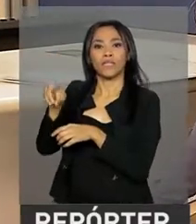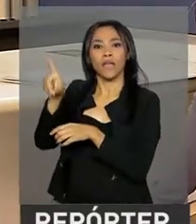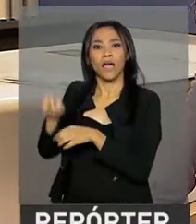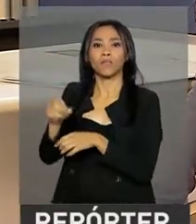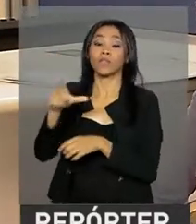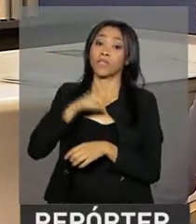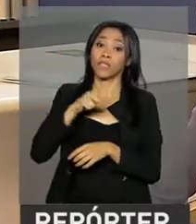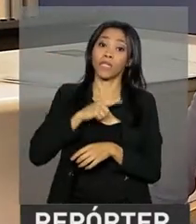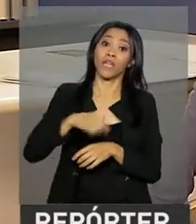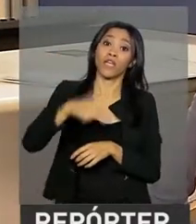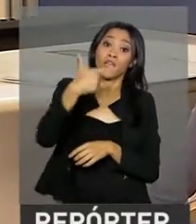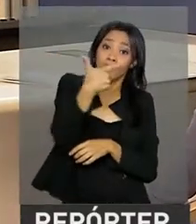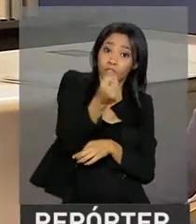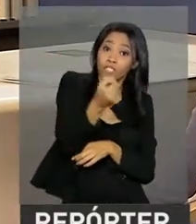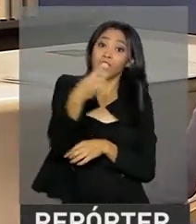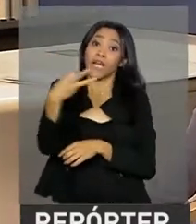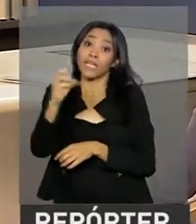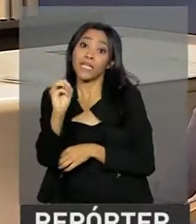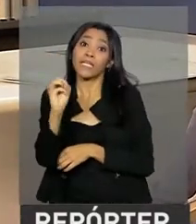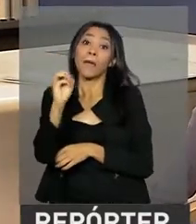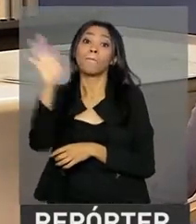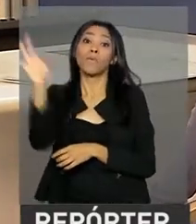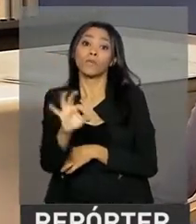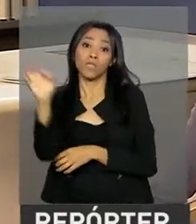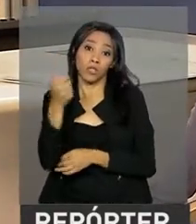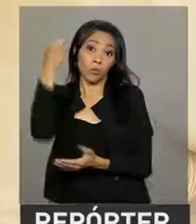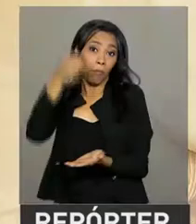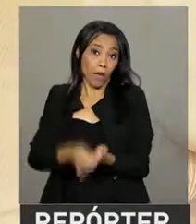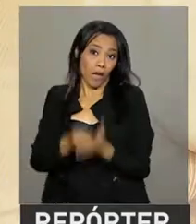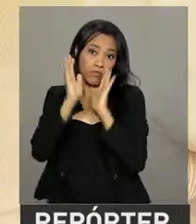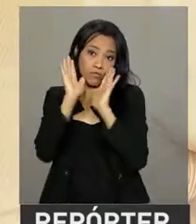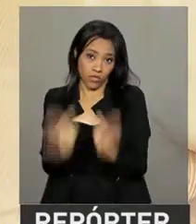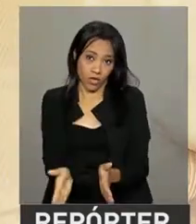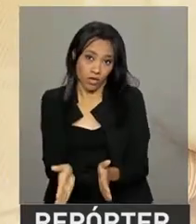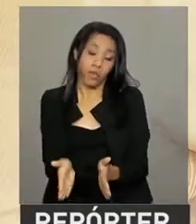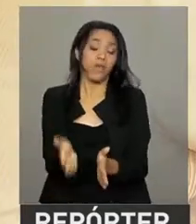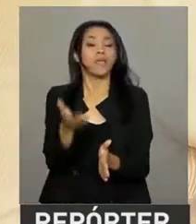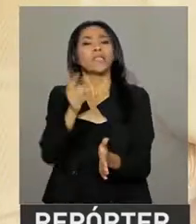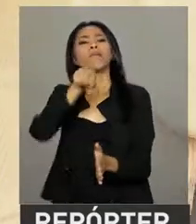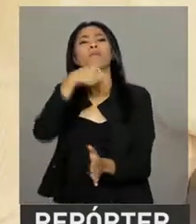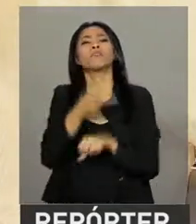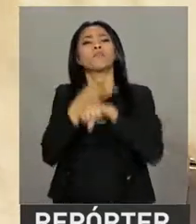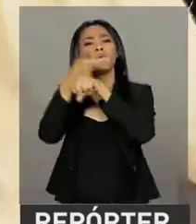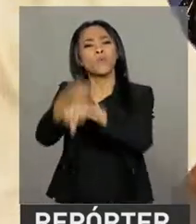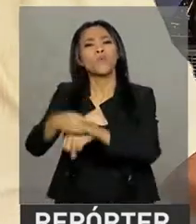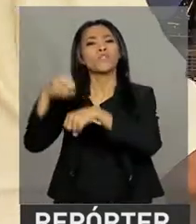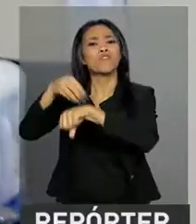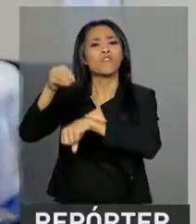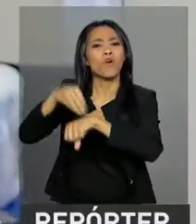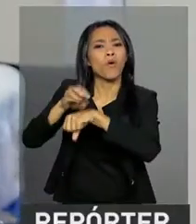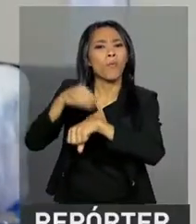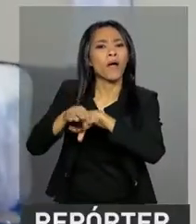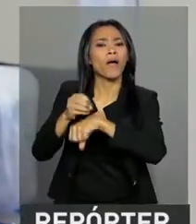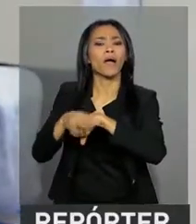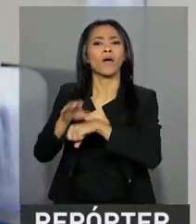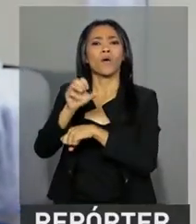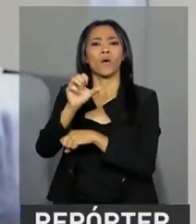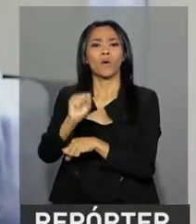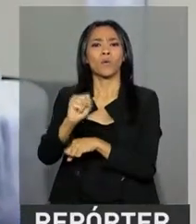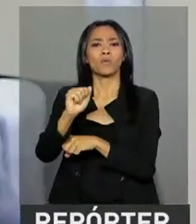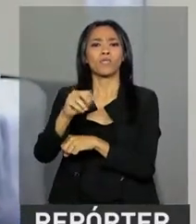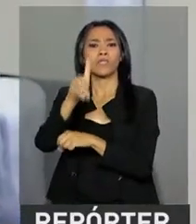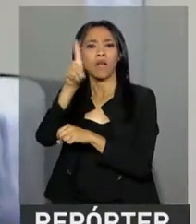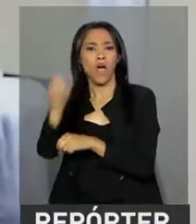20% e 30% do contrato já pago. E o primeiro passo é se informar sobre o saldo devedor. Essa gerente de